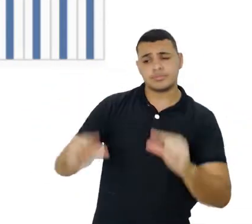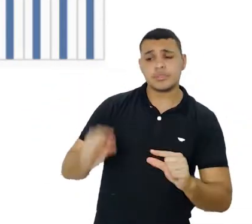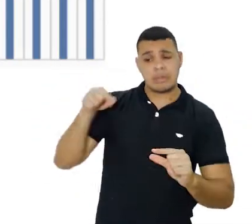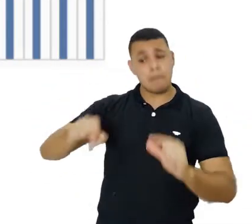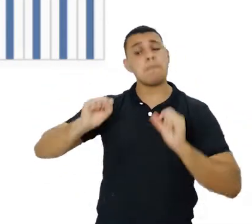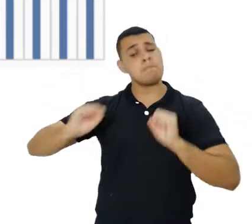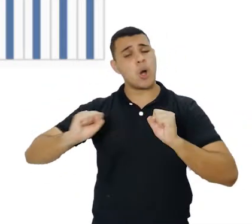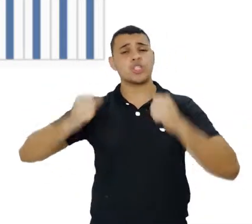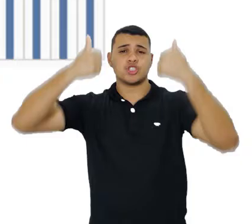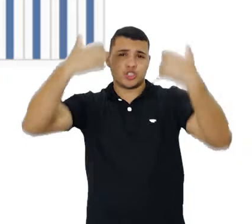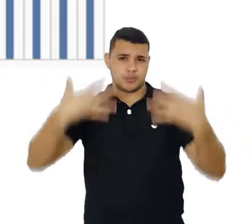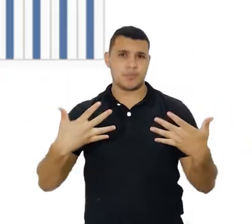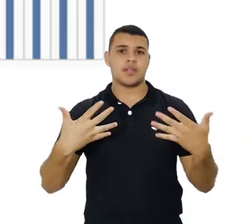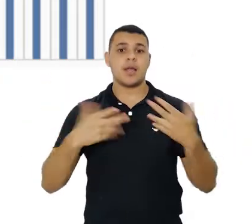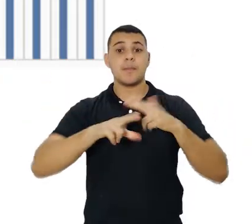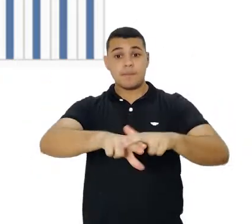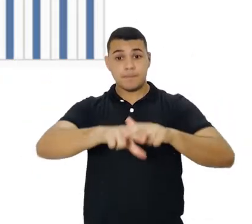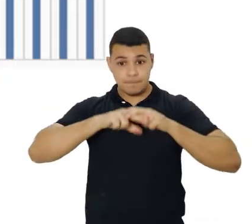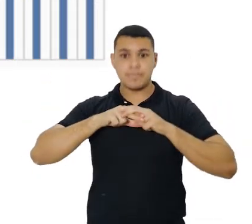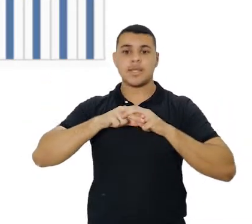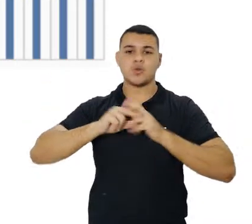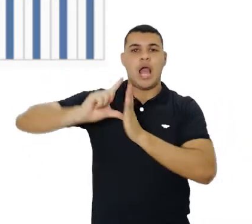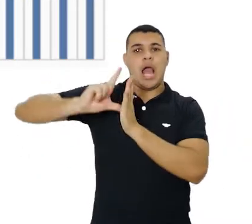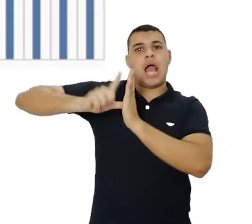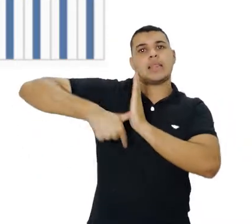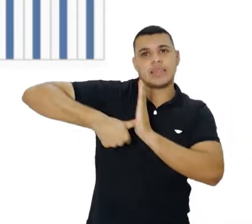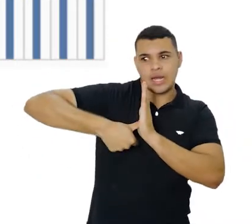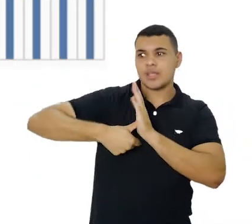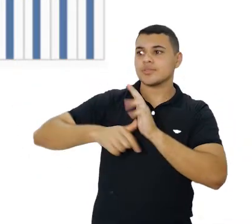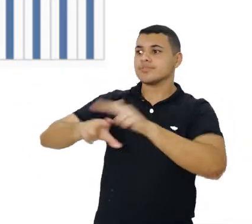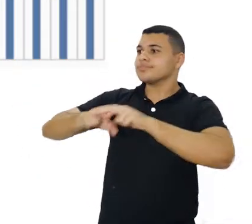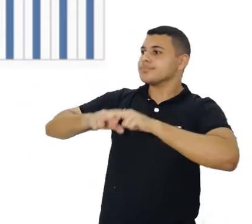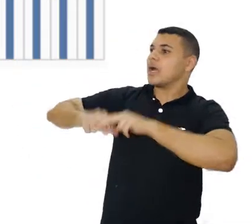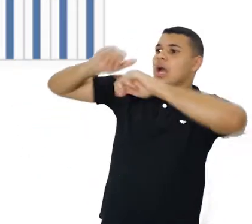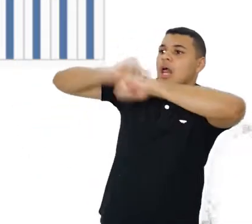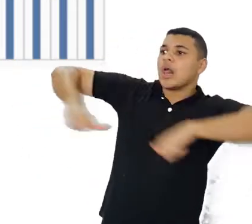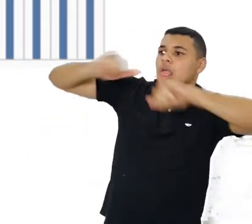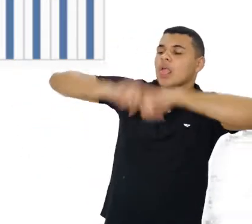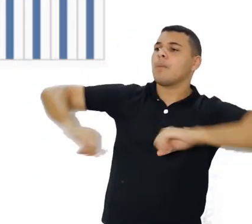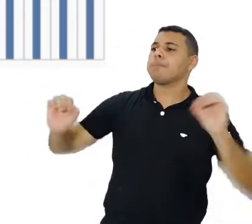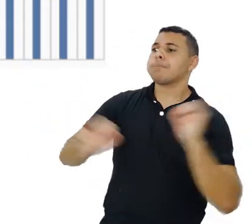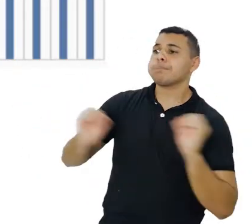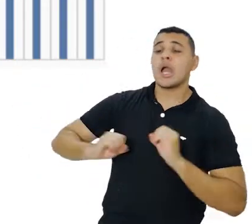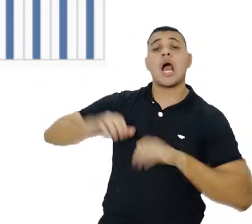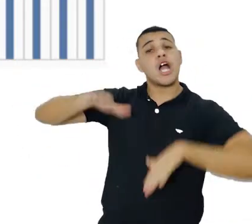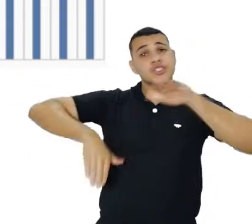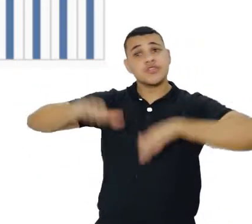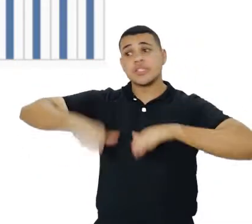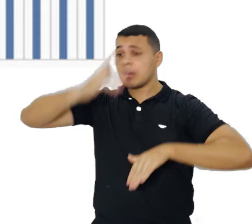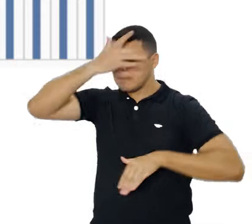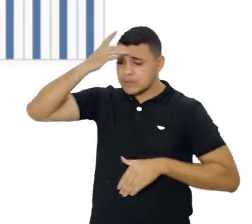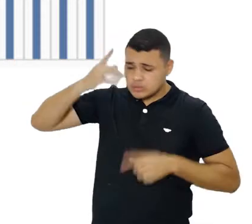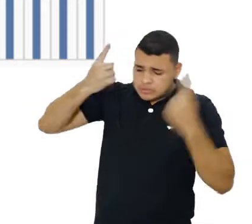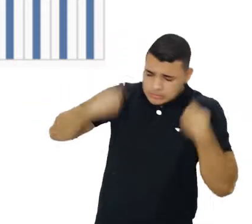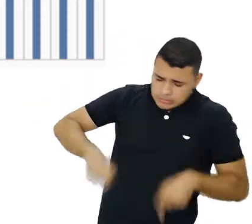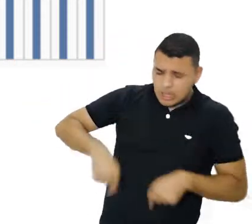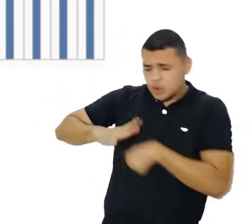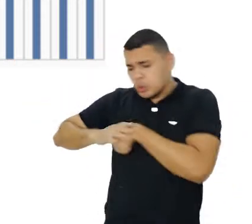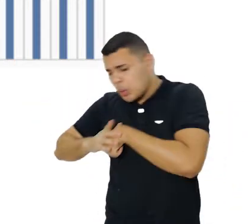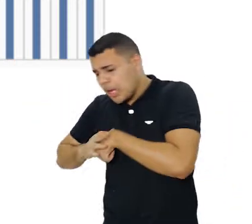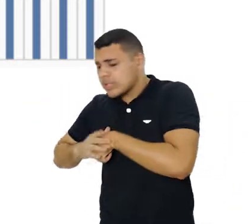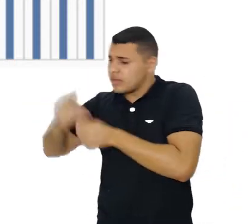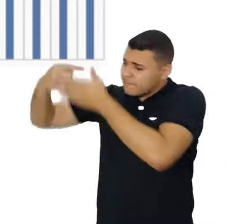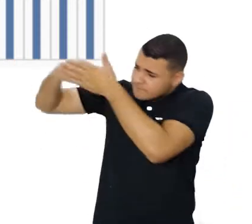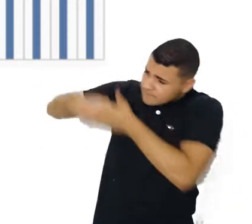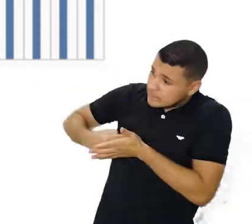ser explicada também, né, pelo chamado atraso das notificações, quer dizer, o tempo que leva entre o indivíduo adoecer,